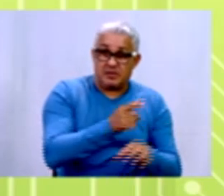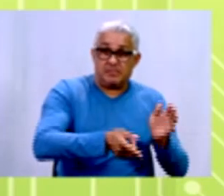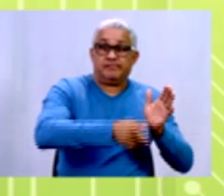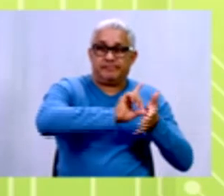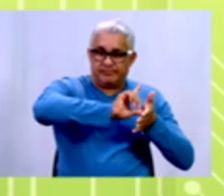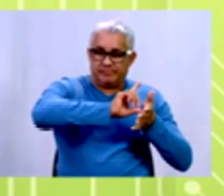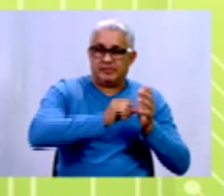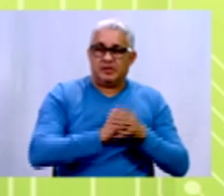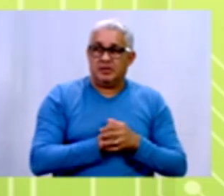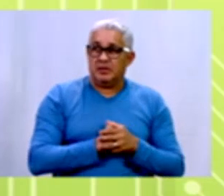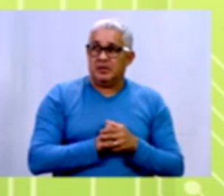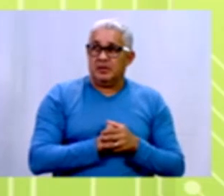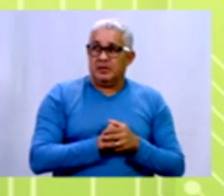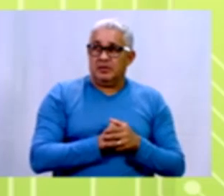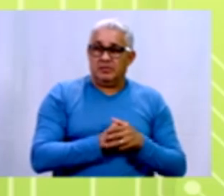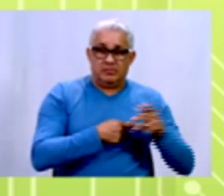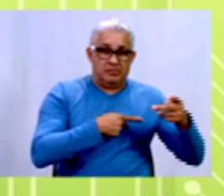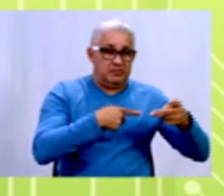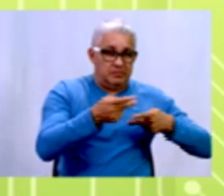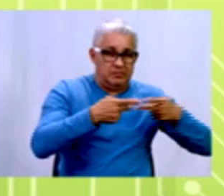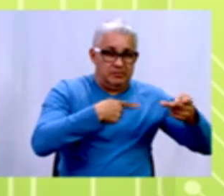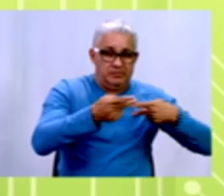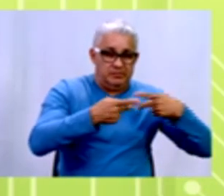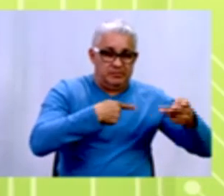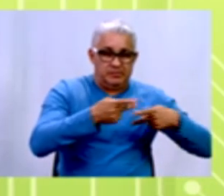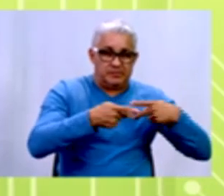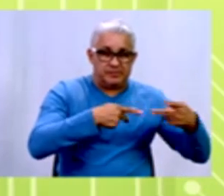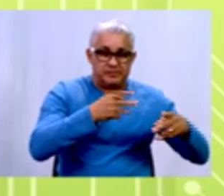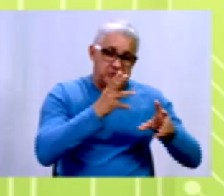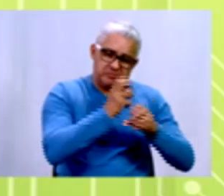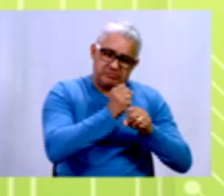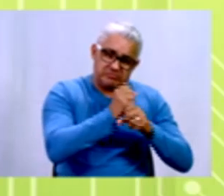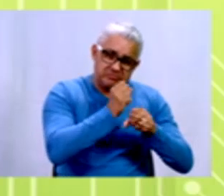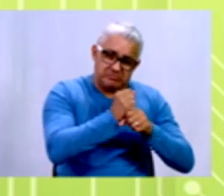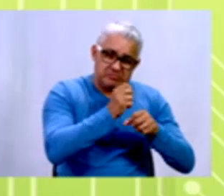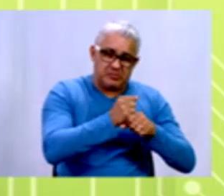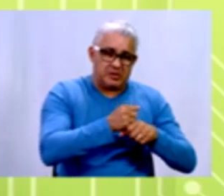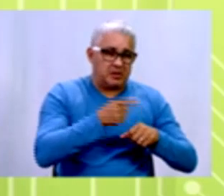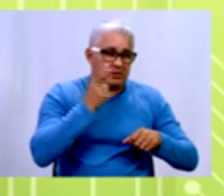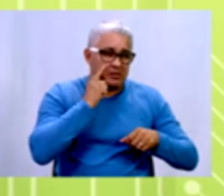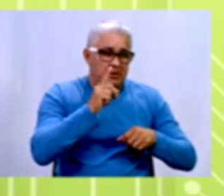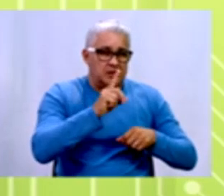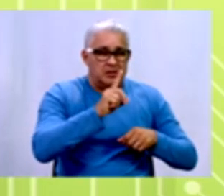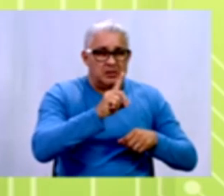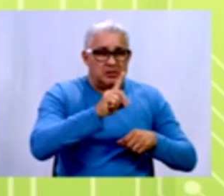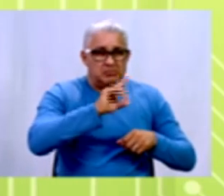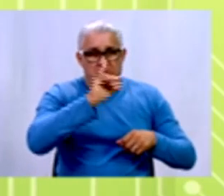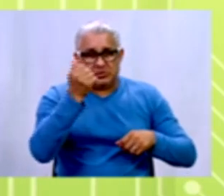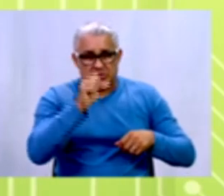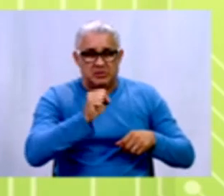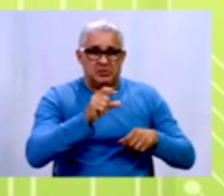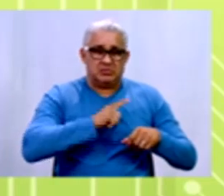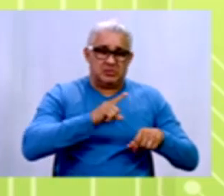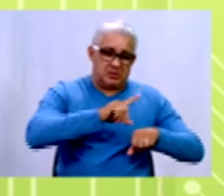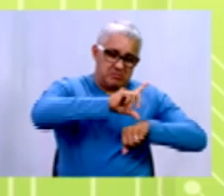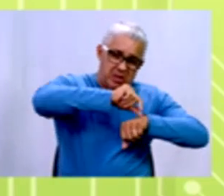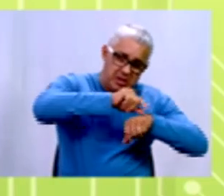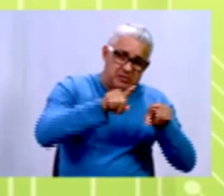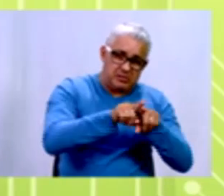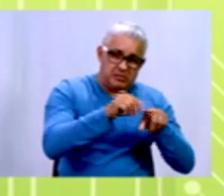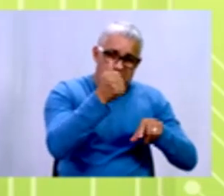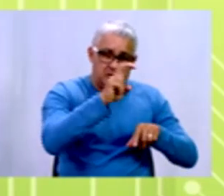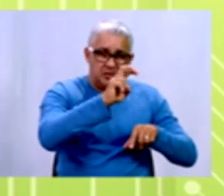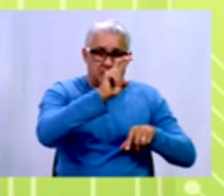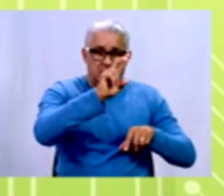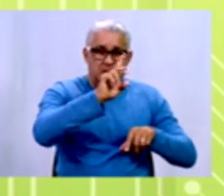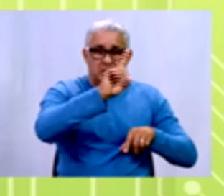antecipam. Né? O projeto é feito uma estimativa prevendo algum transtorno no decorrer desses 15 dias,